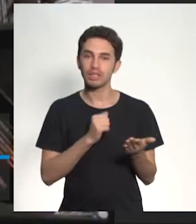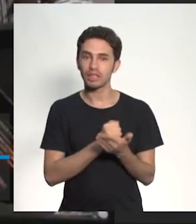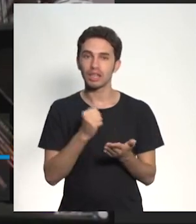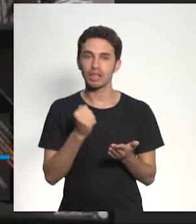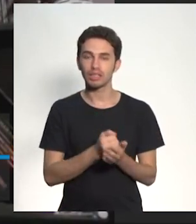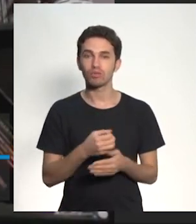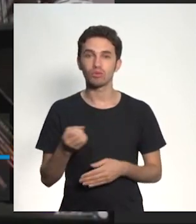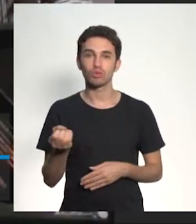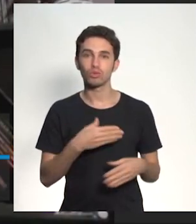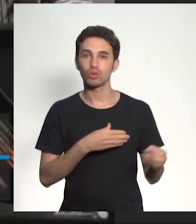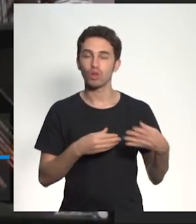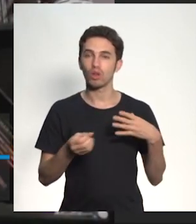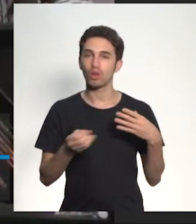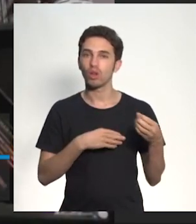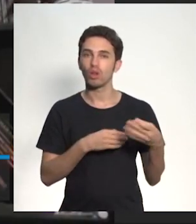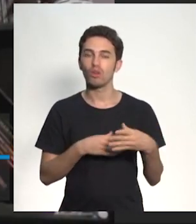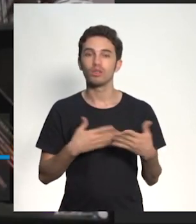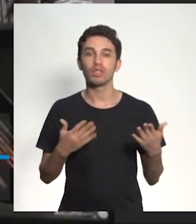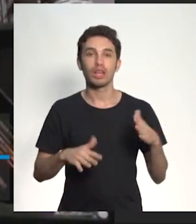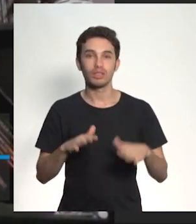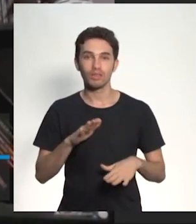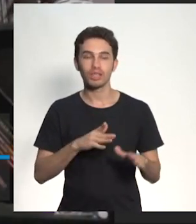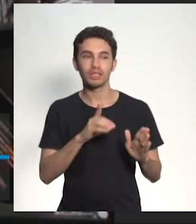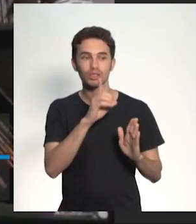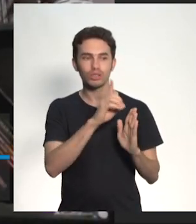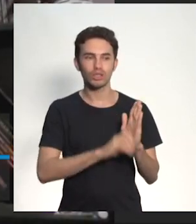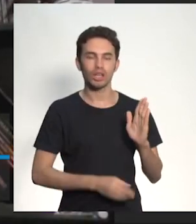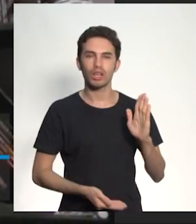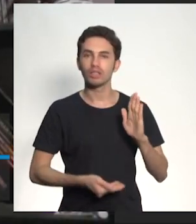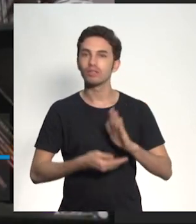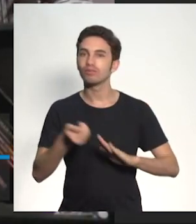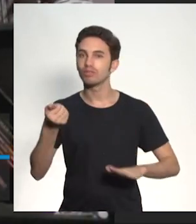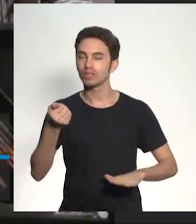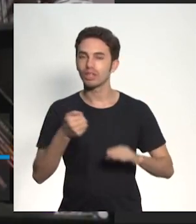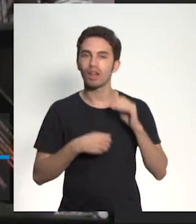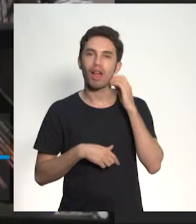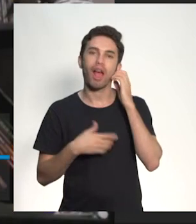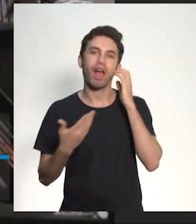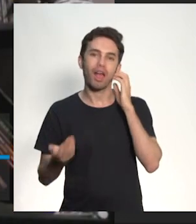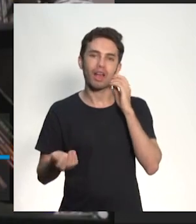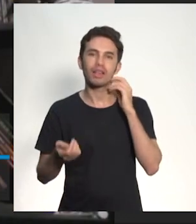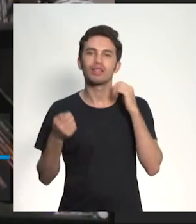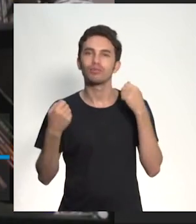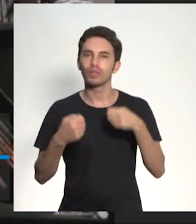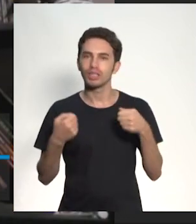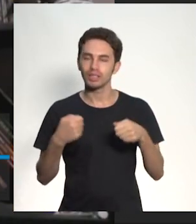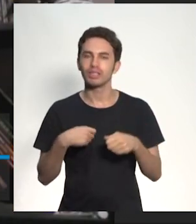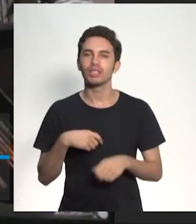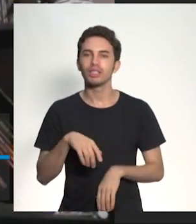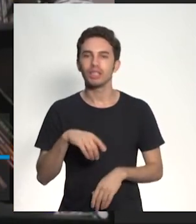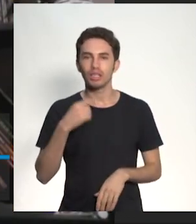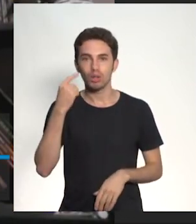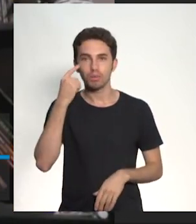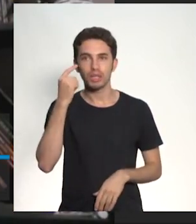acabam, querendo ou não, muitas vezes tirando esse direito do trabalhador, é necessário ainda que a gente, pensando como uma categoria, a